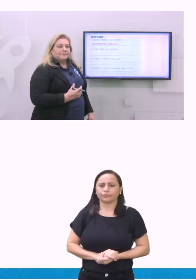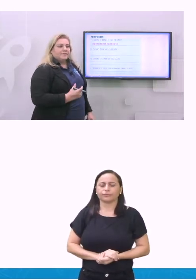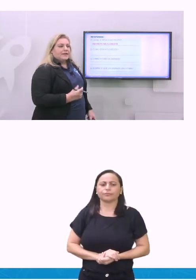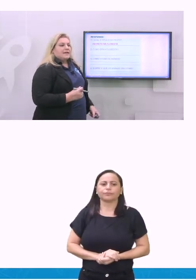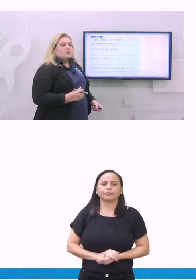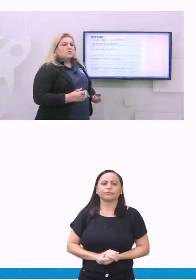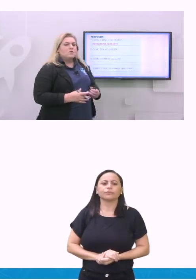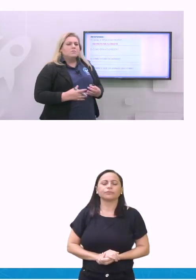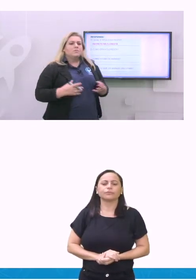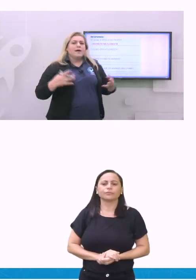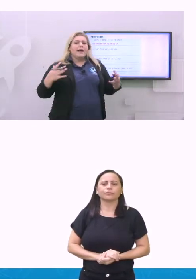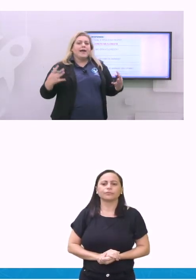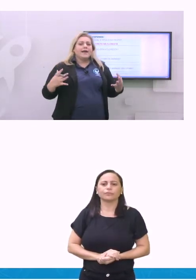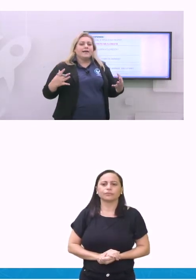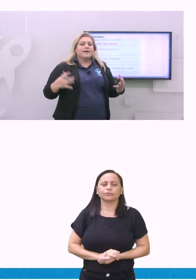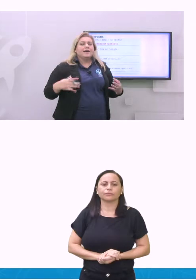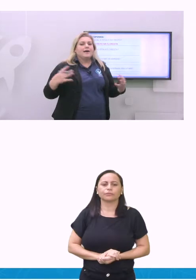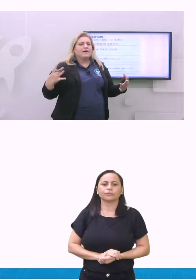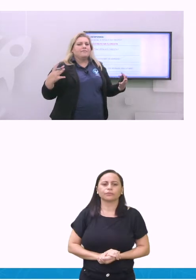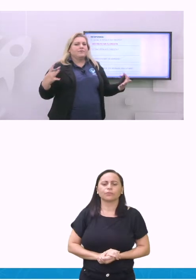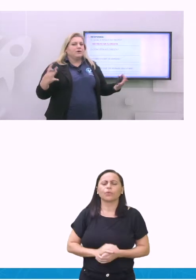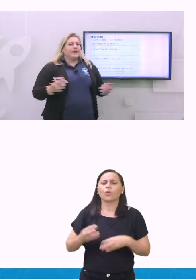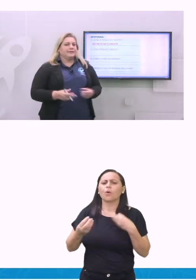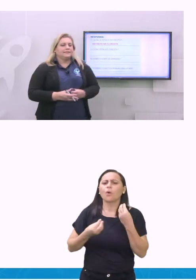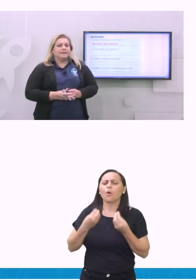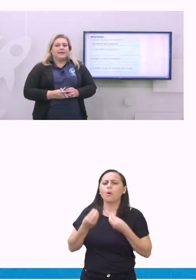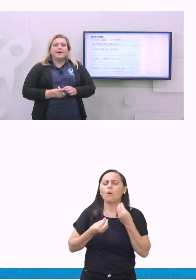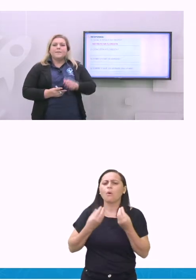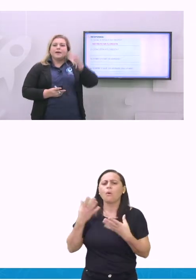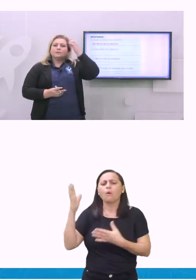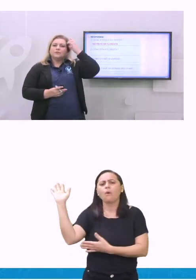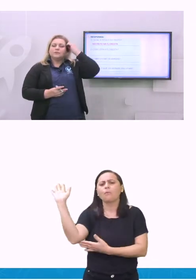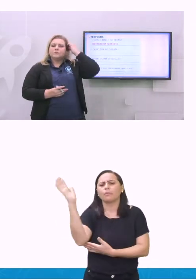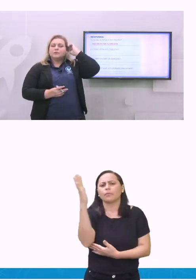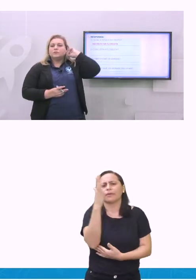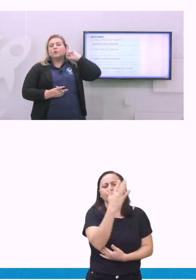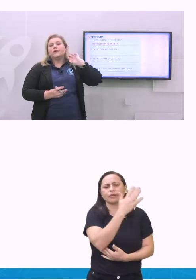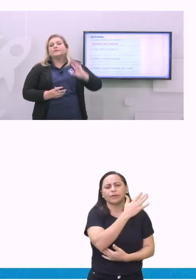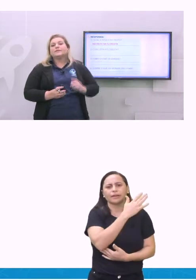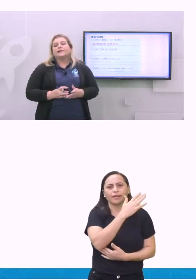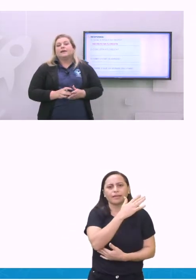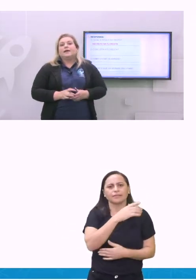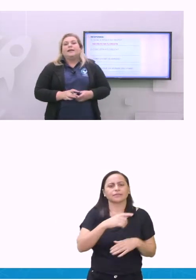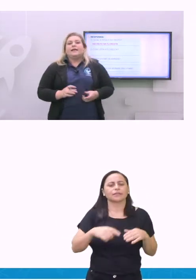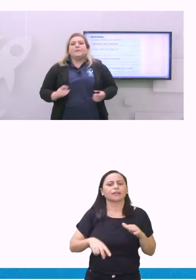floresta. Como era a floresta? É a pergunta número